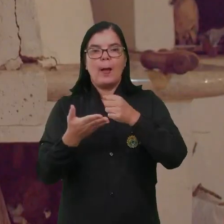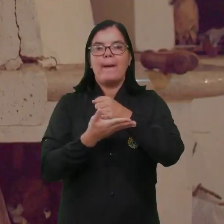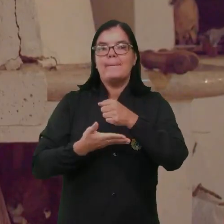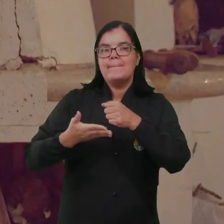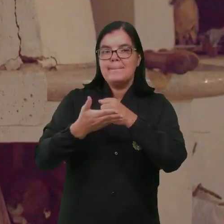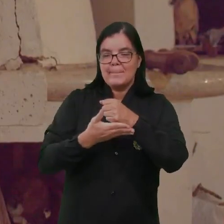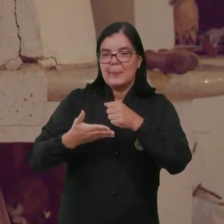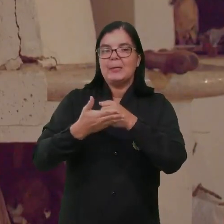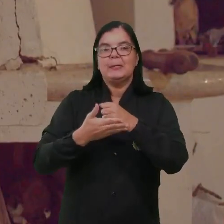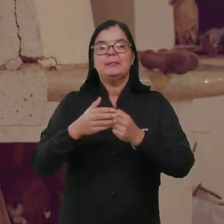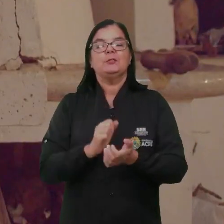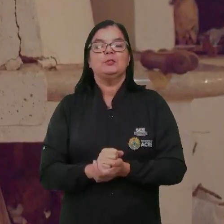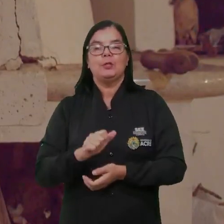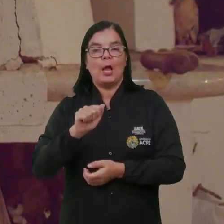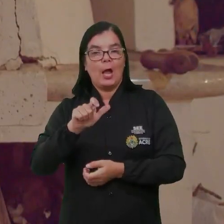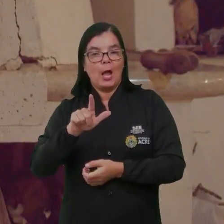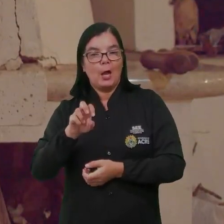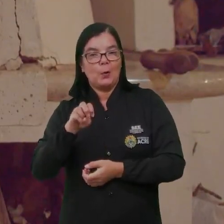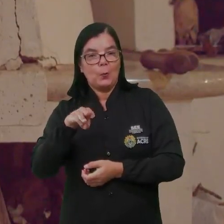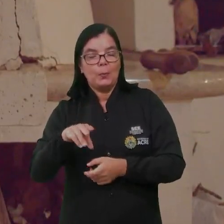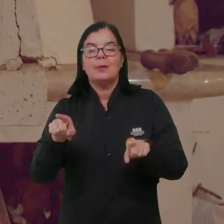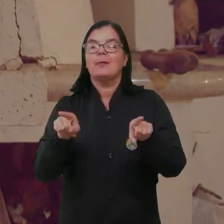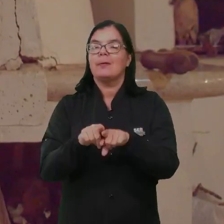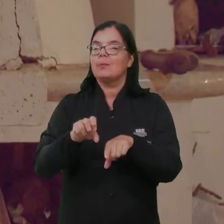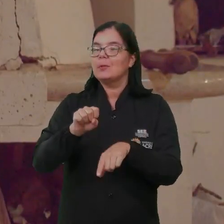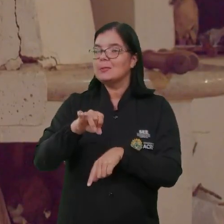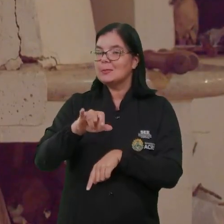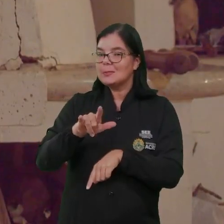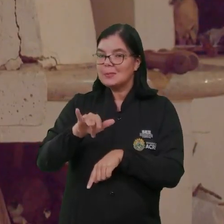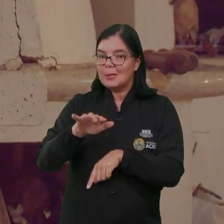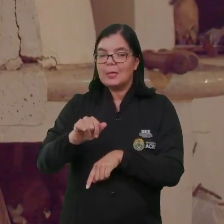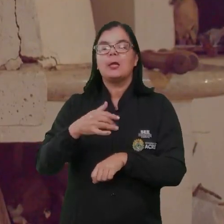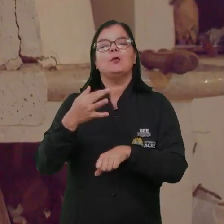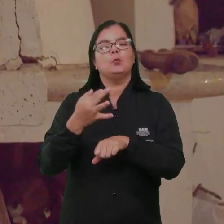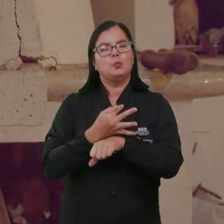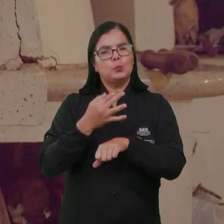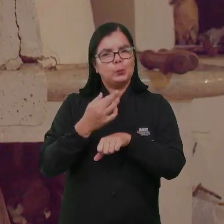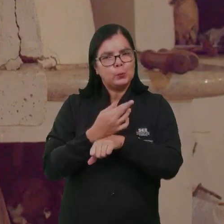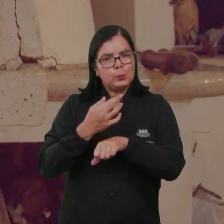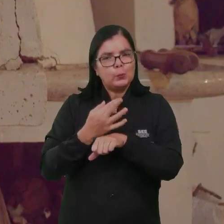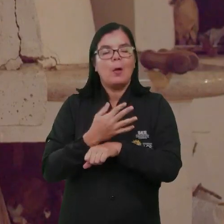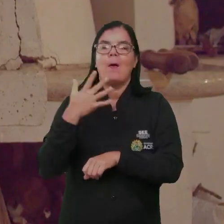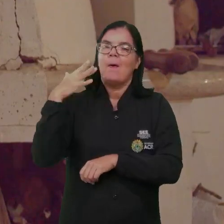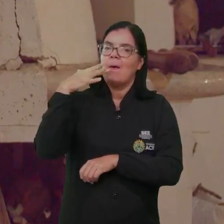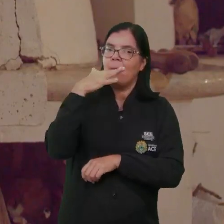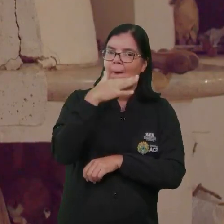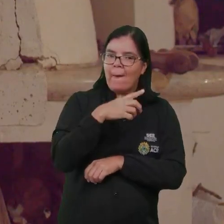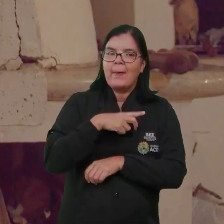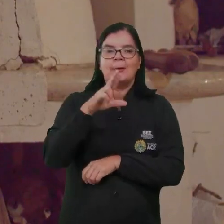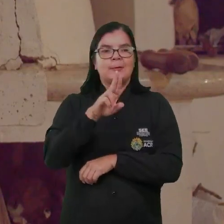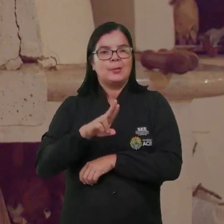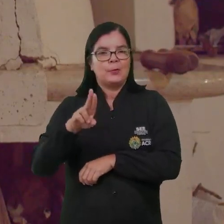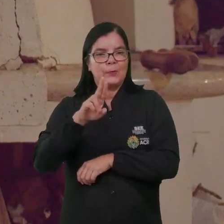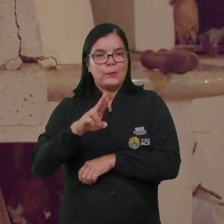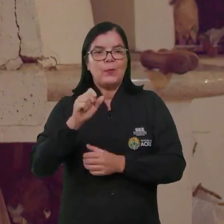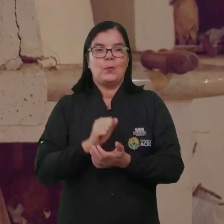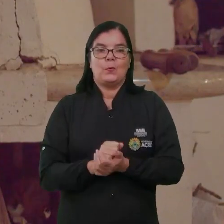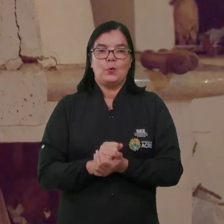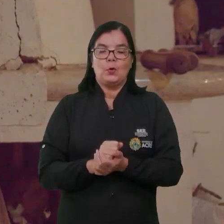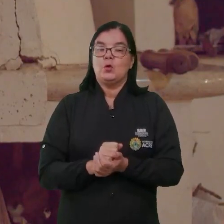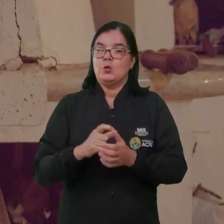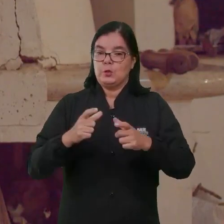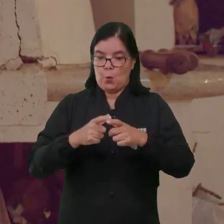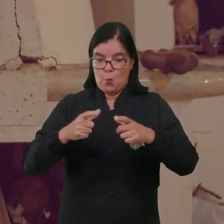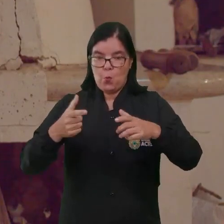de alumina e também de sílica, que vão ser extremamente resistentes ali ao calor, que elas podem ser usadas em